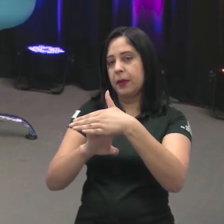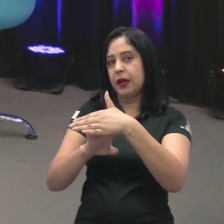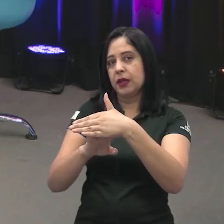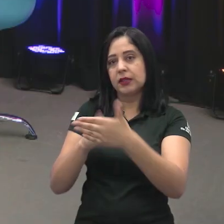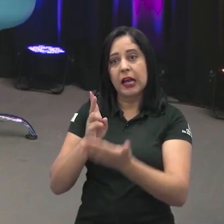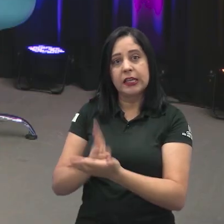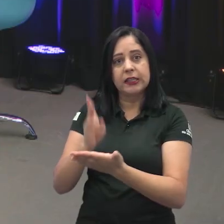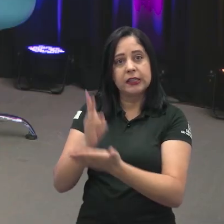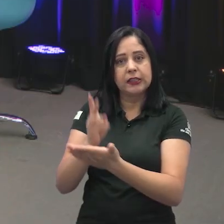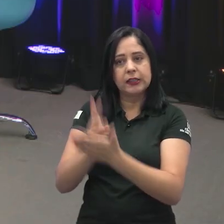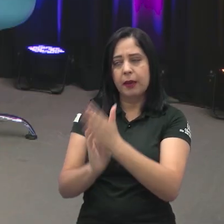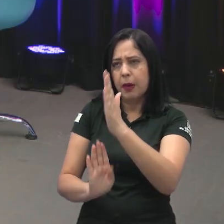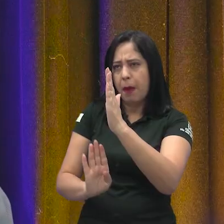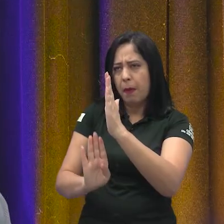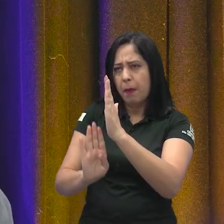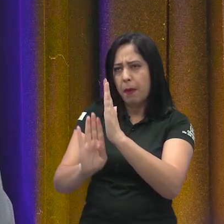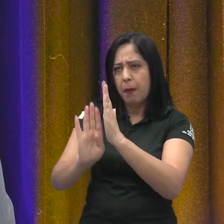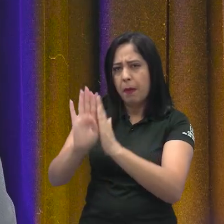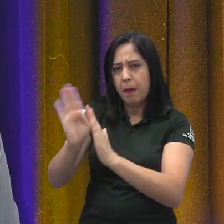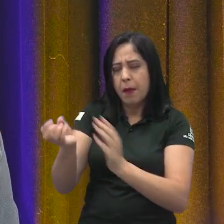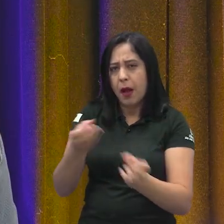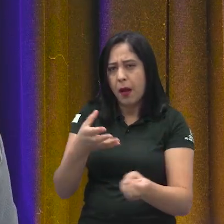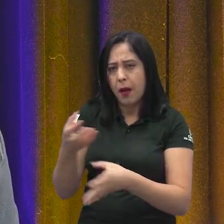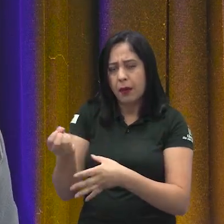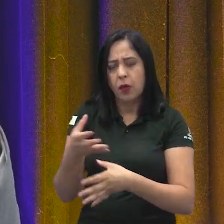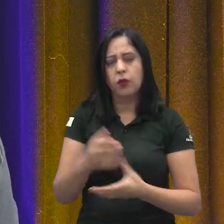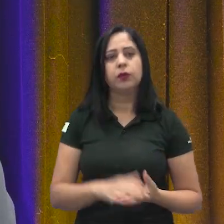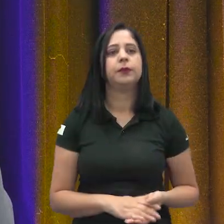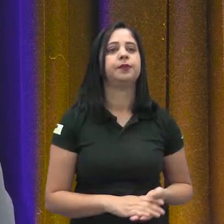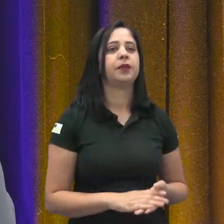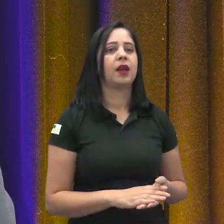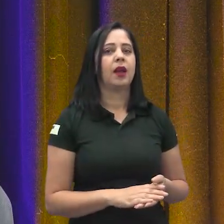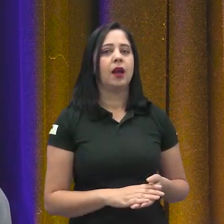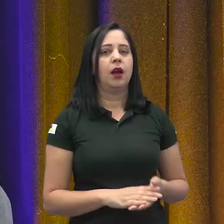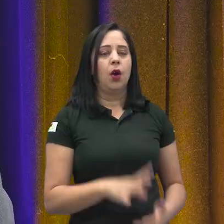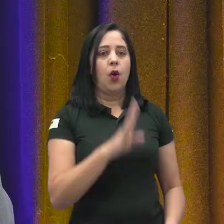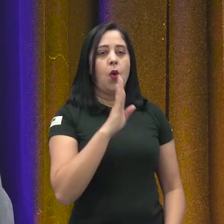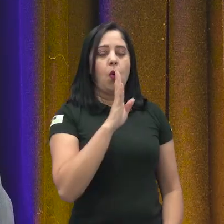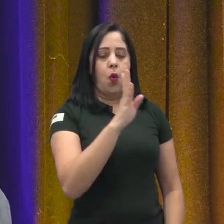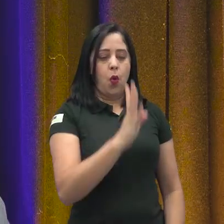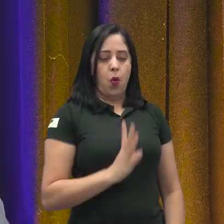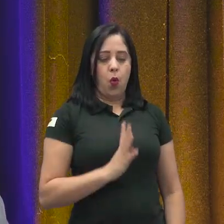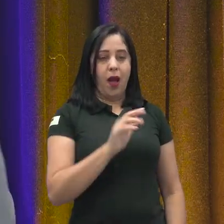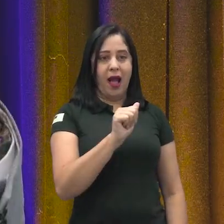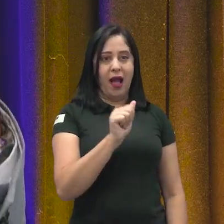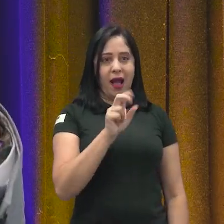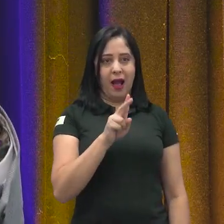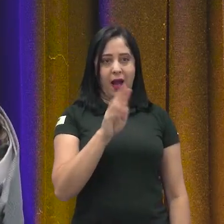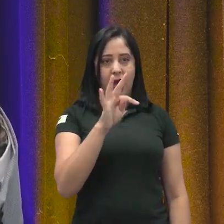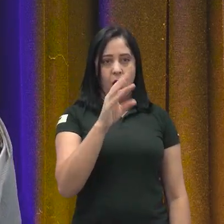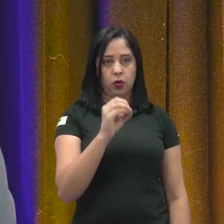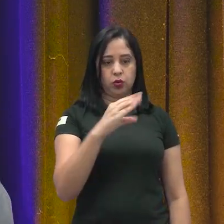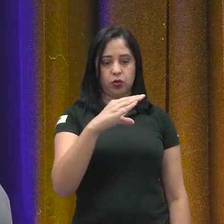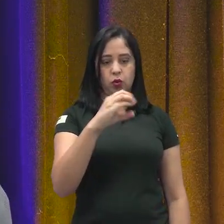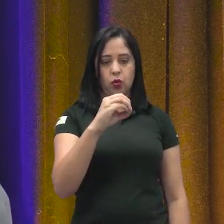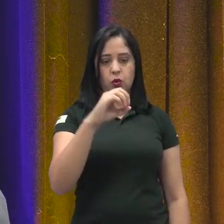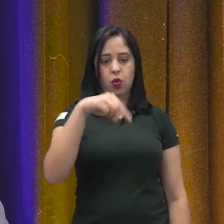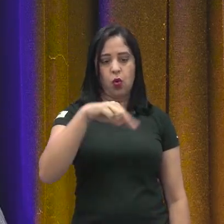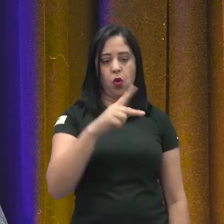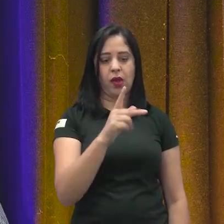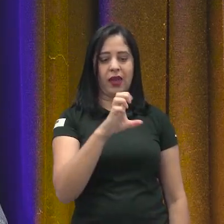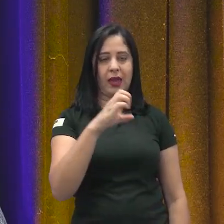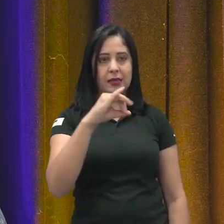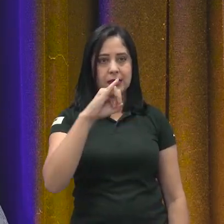que o principal benefício do autoconhecimento é você ter visibilidade dos